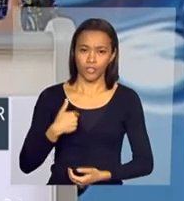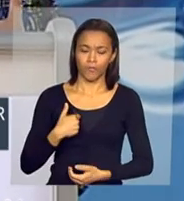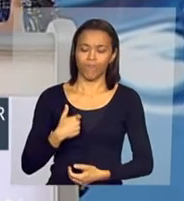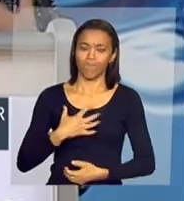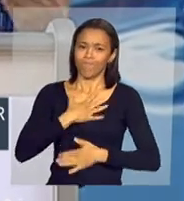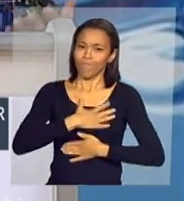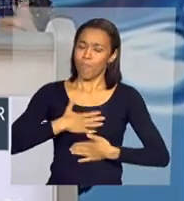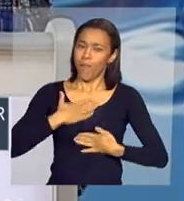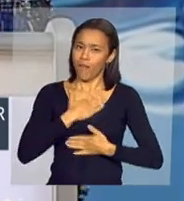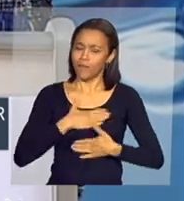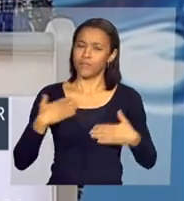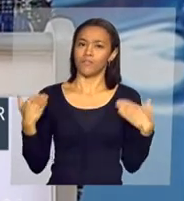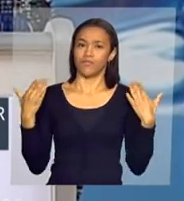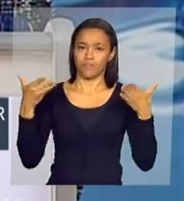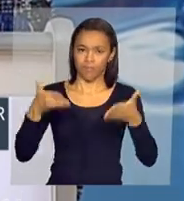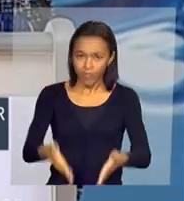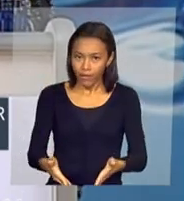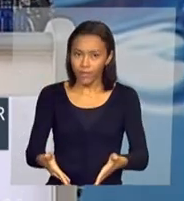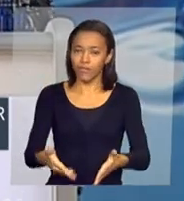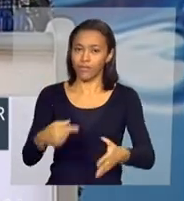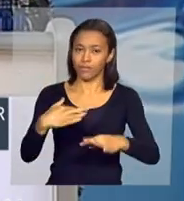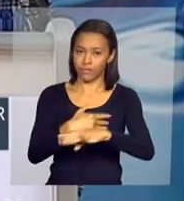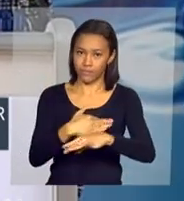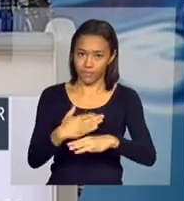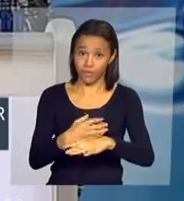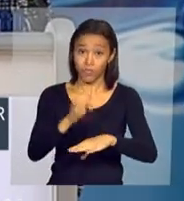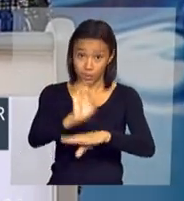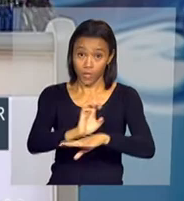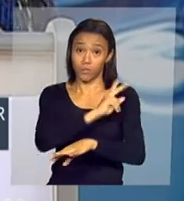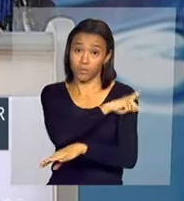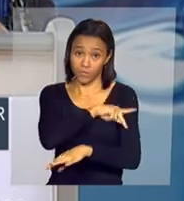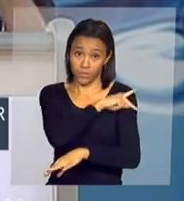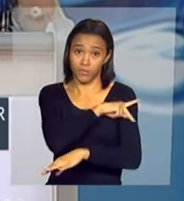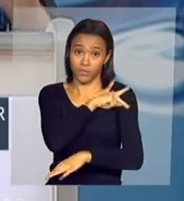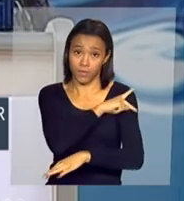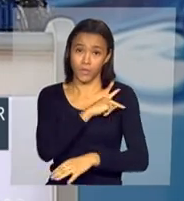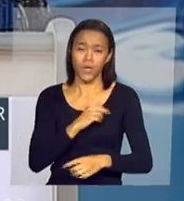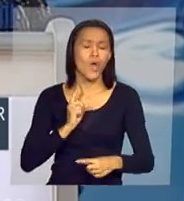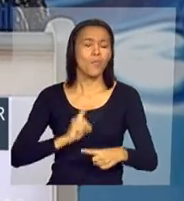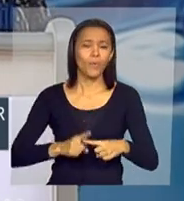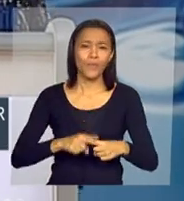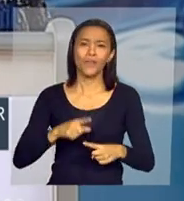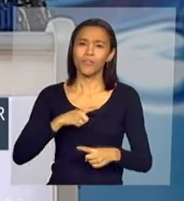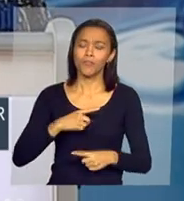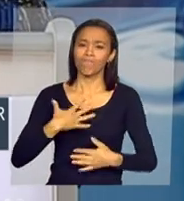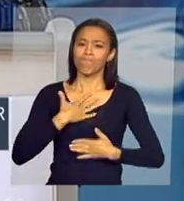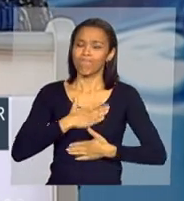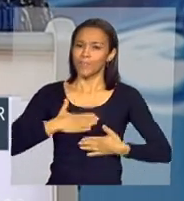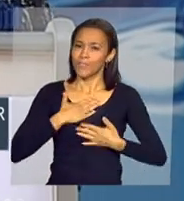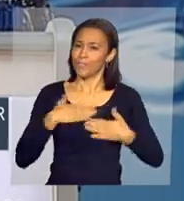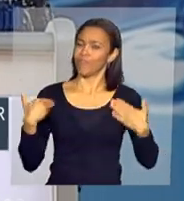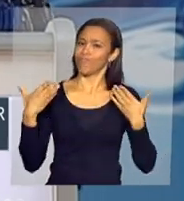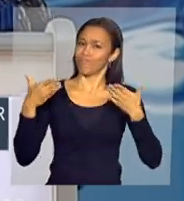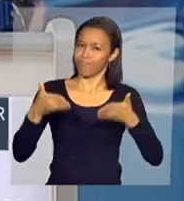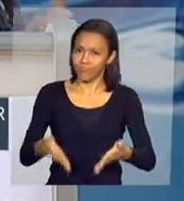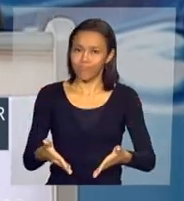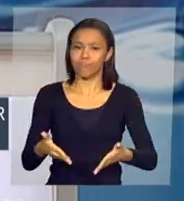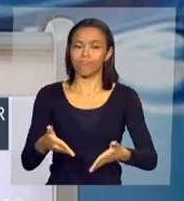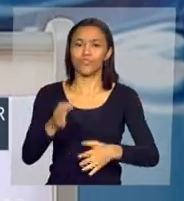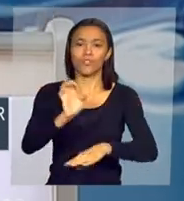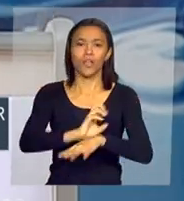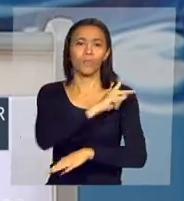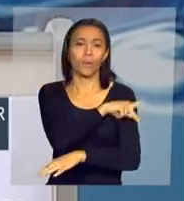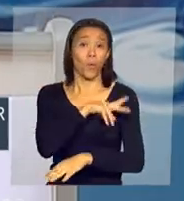que eu tenho de estar aqui no Piauí. Por que que eu tenho honra de estar aqui no Piauí?